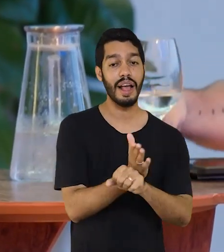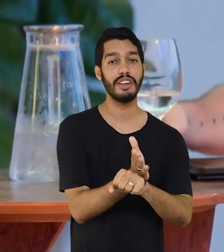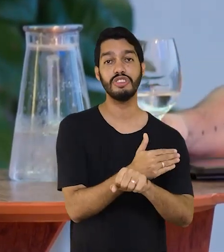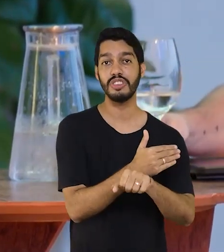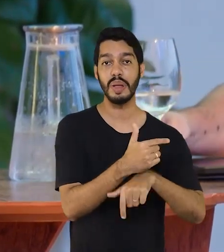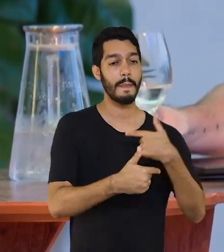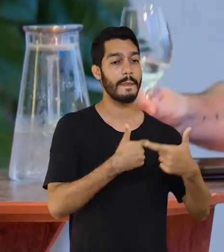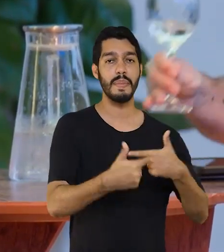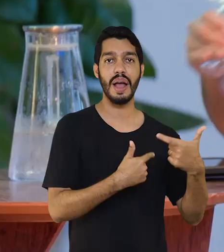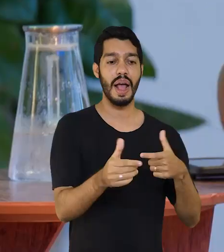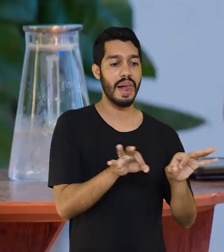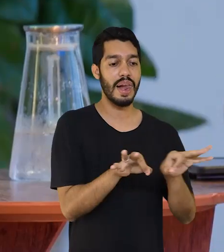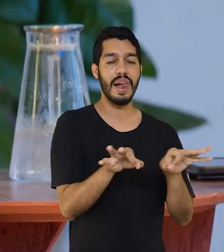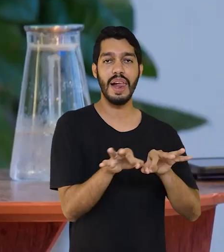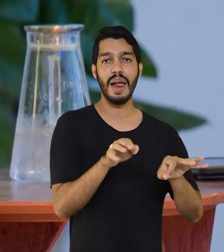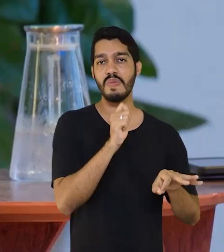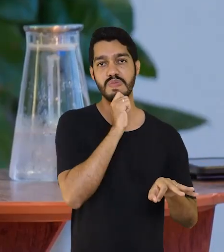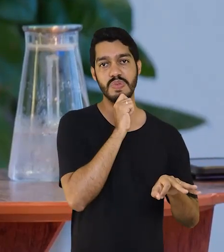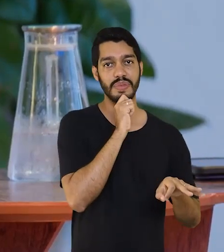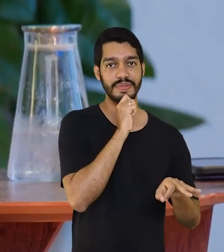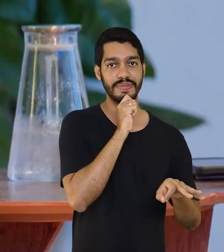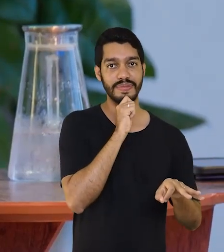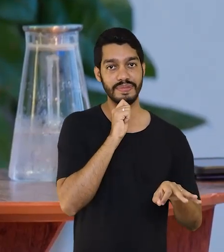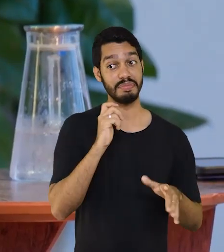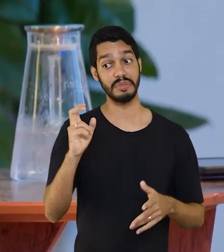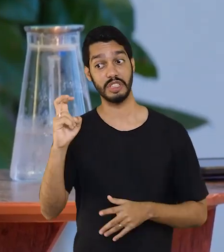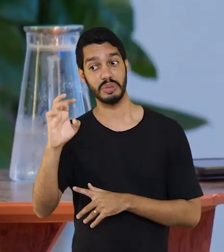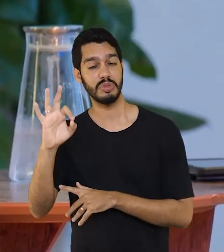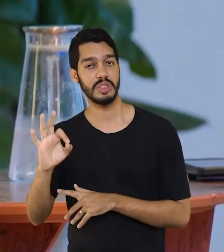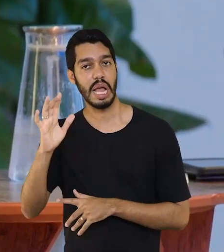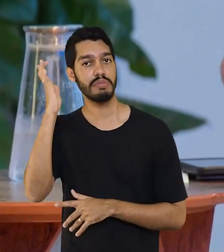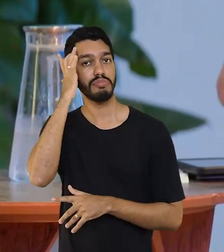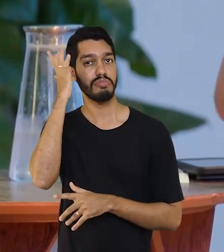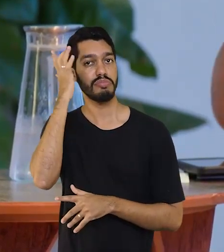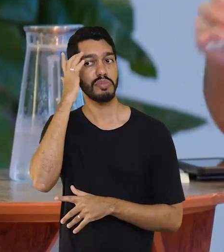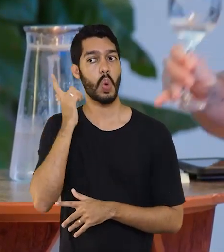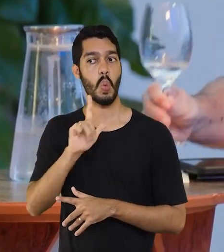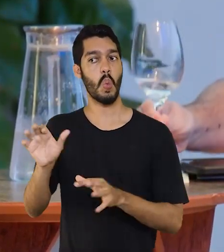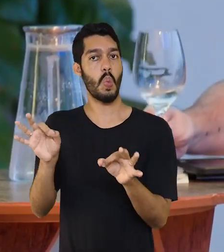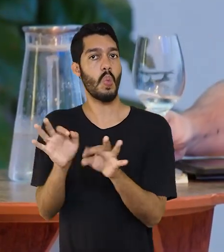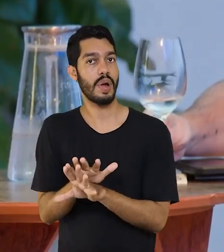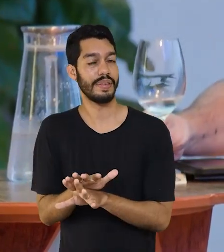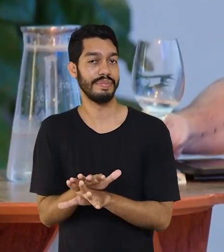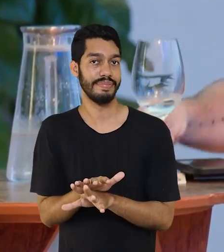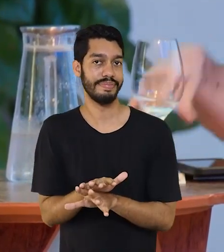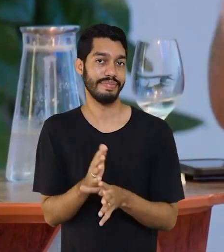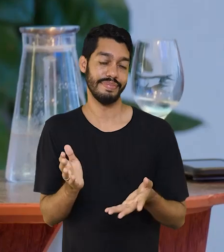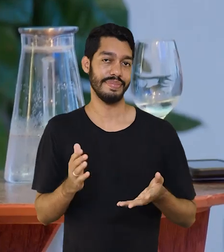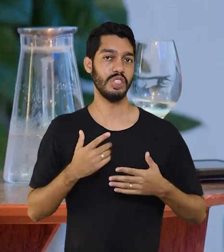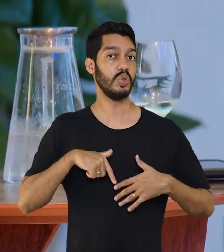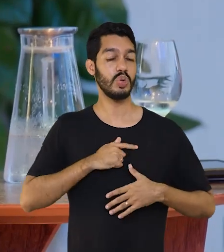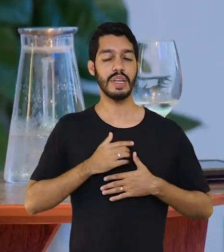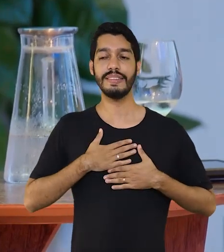não tiveram uma preparação cultural para quem estava recebendo ali aquele input de inteligência artificial. Então,